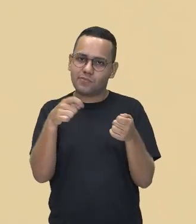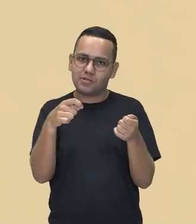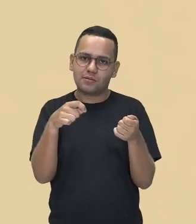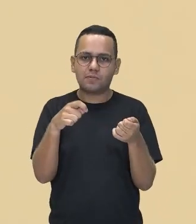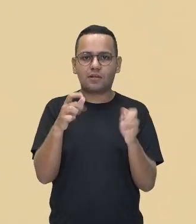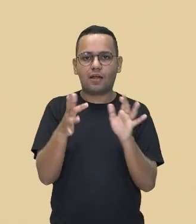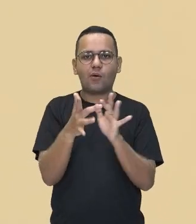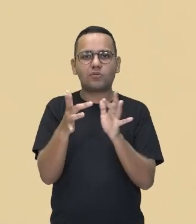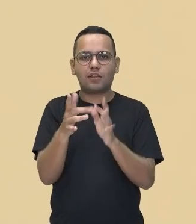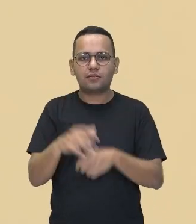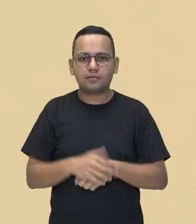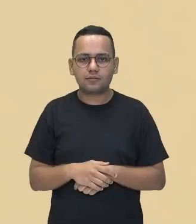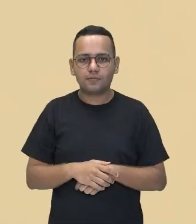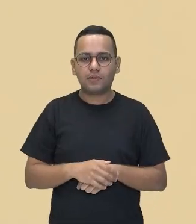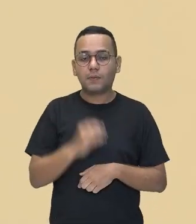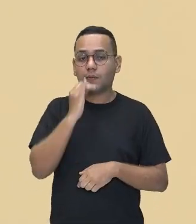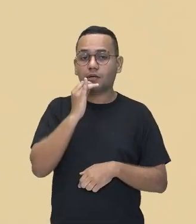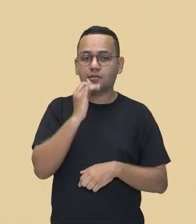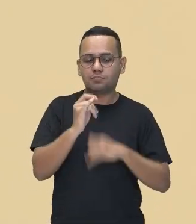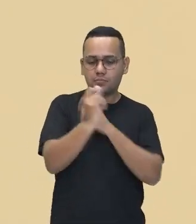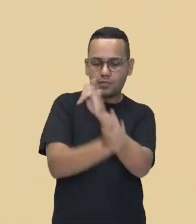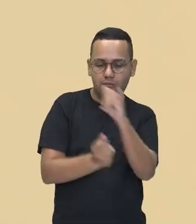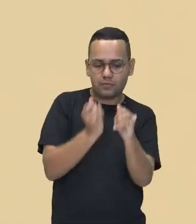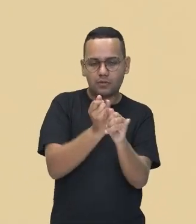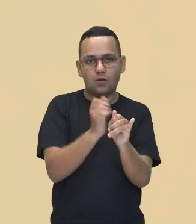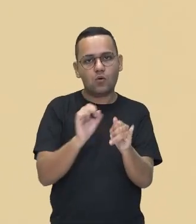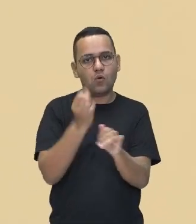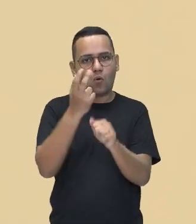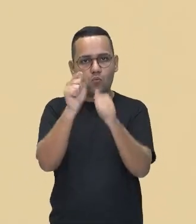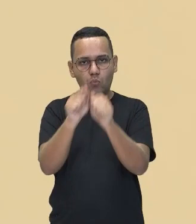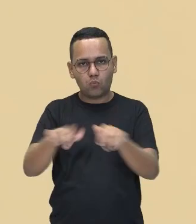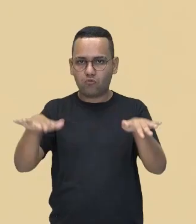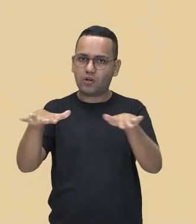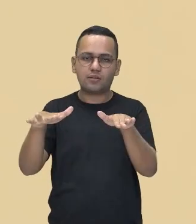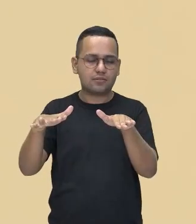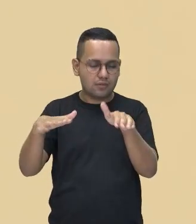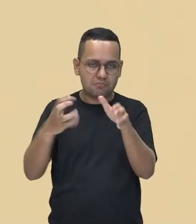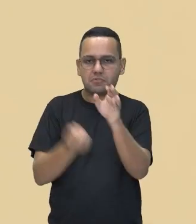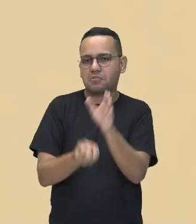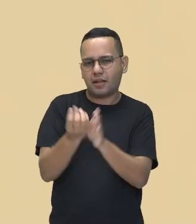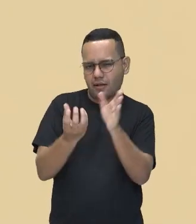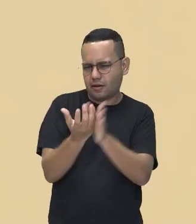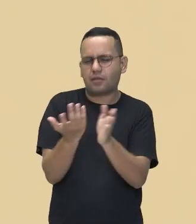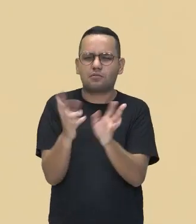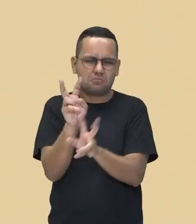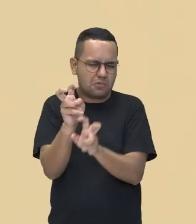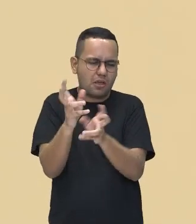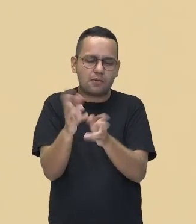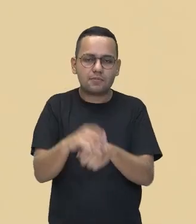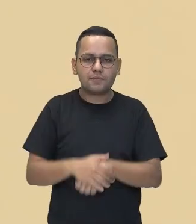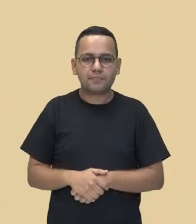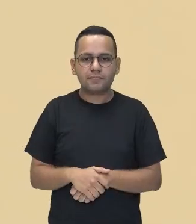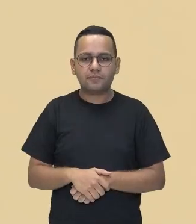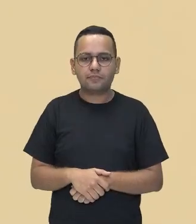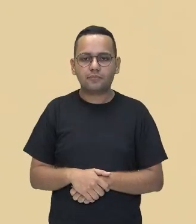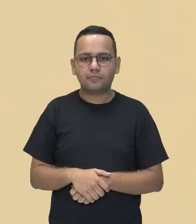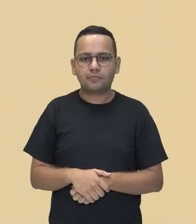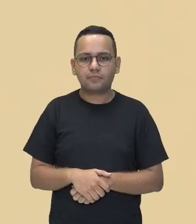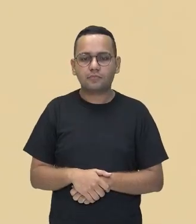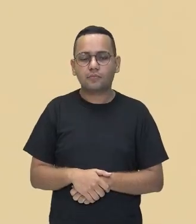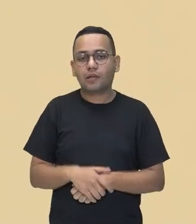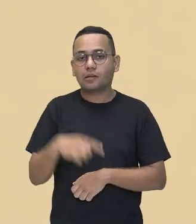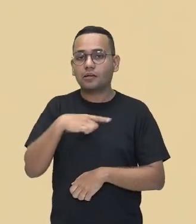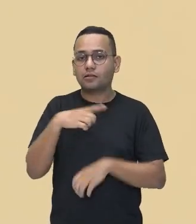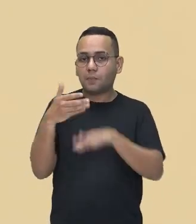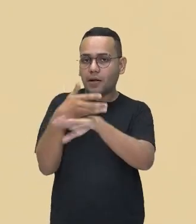de internet, essas questões de divulgação, principalmente a partir do momento que a gente tem acesso às mídias